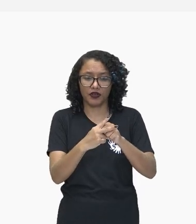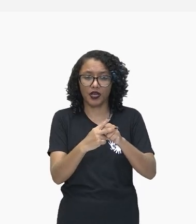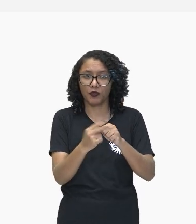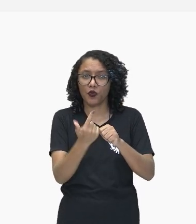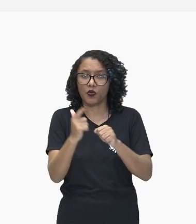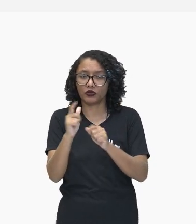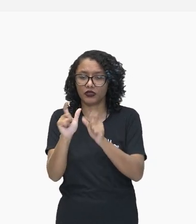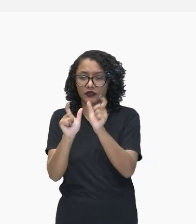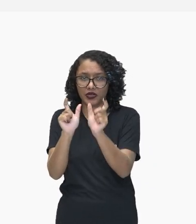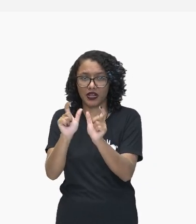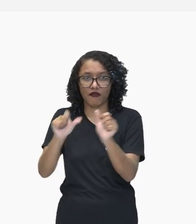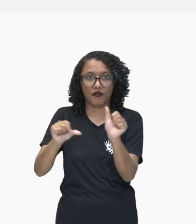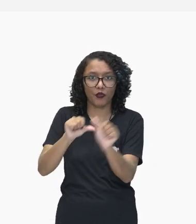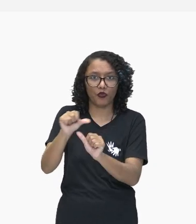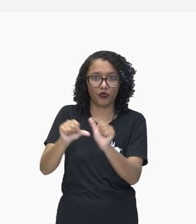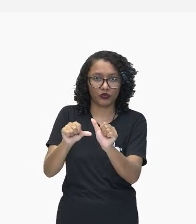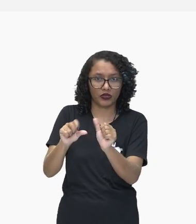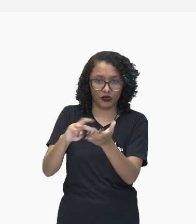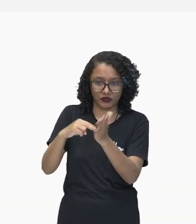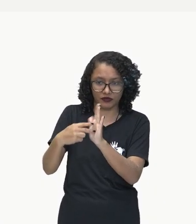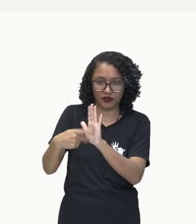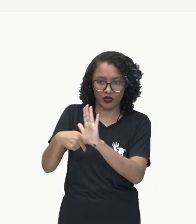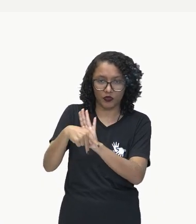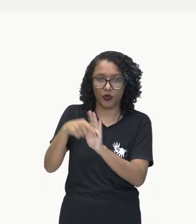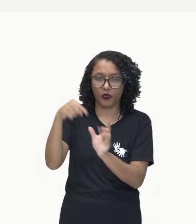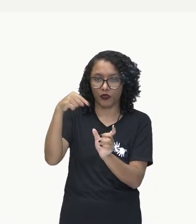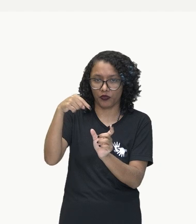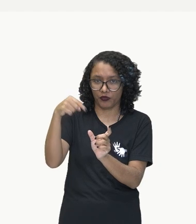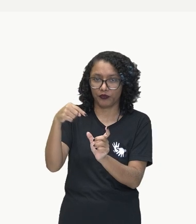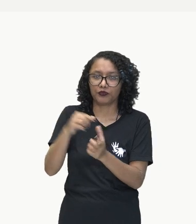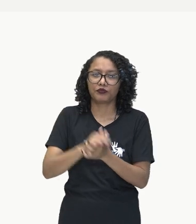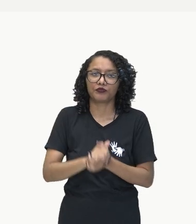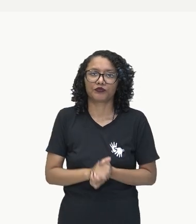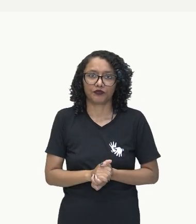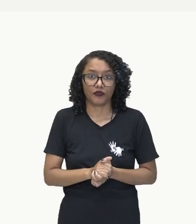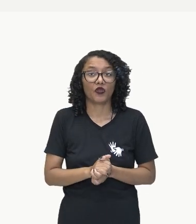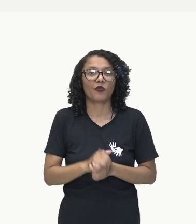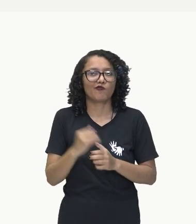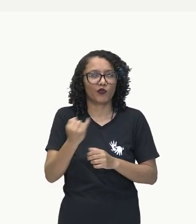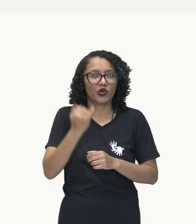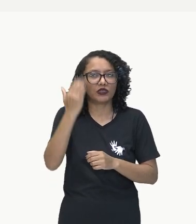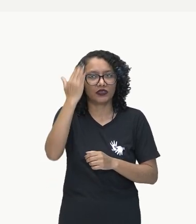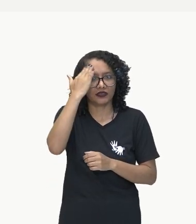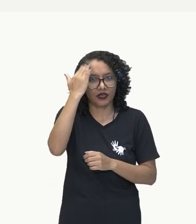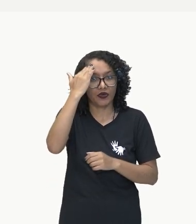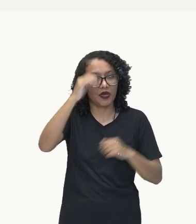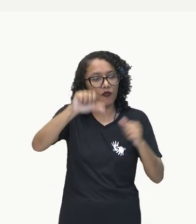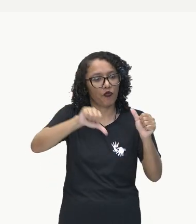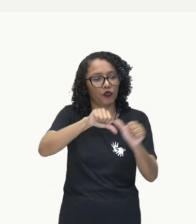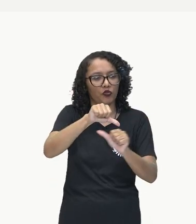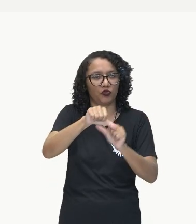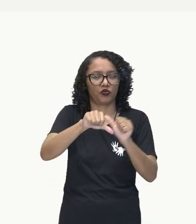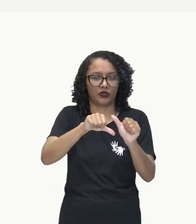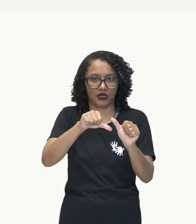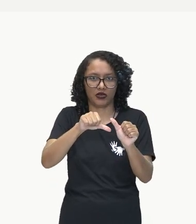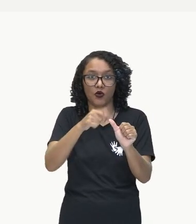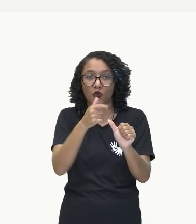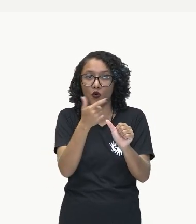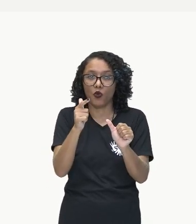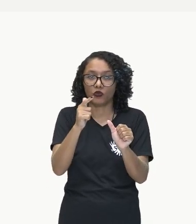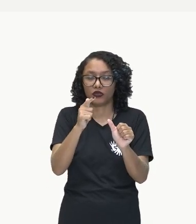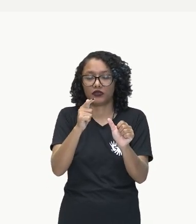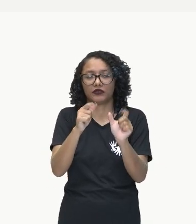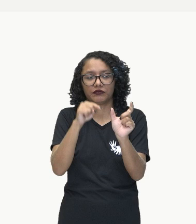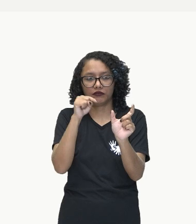palavras. Muito importante a gente compreender que eles vão modificar outras palavras. E